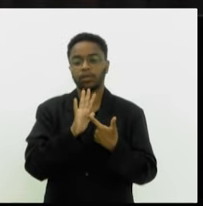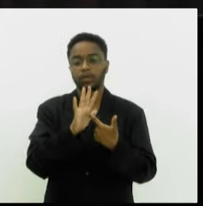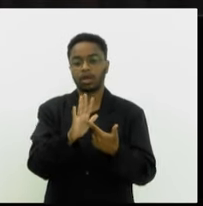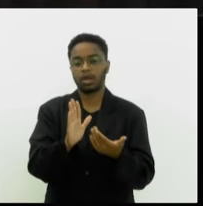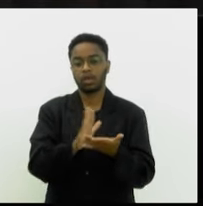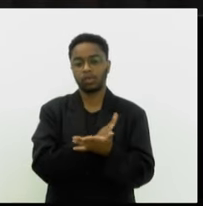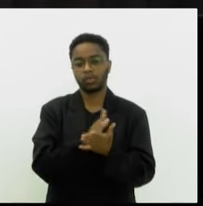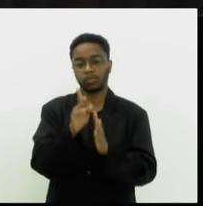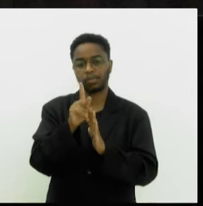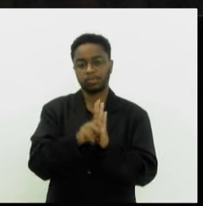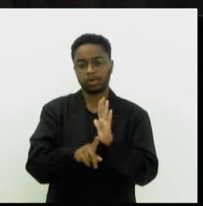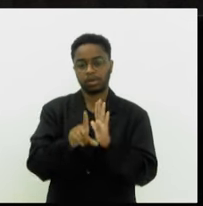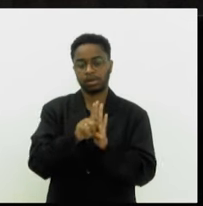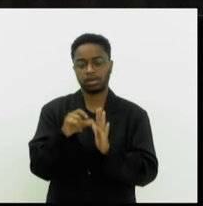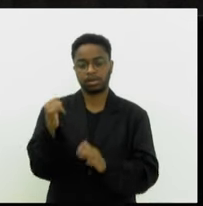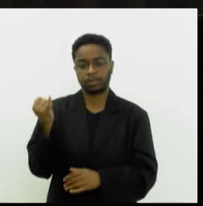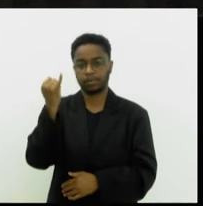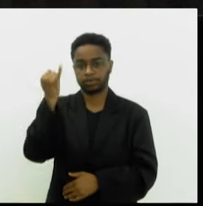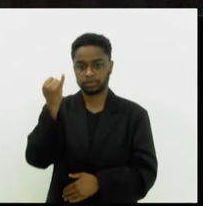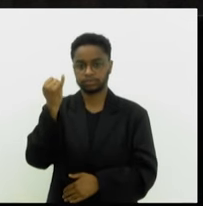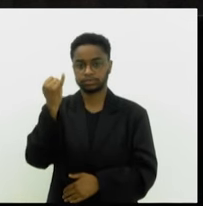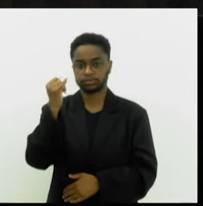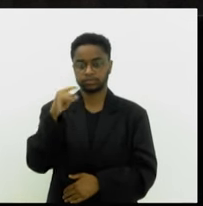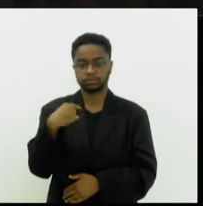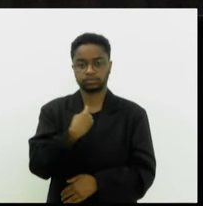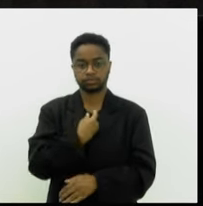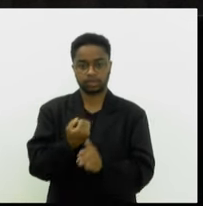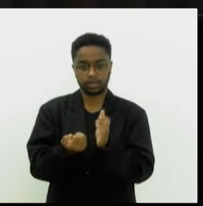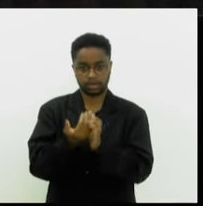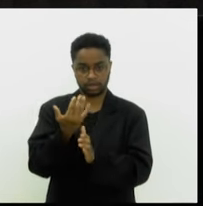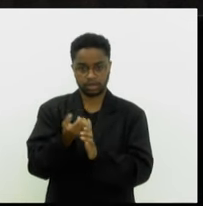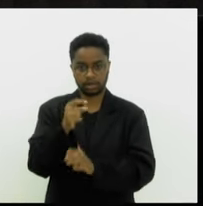projetos muito importantes que a gente produziu